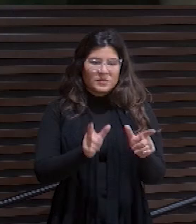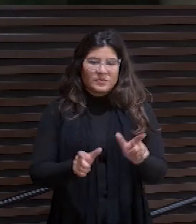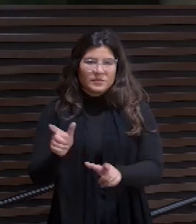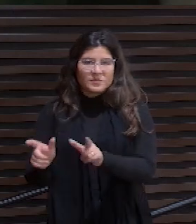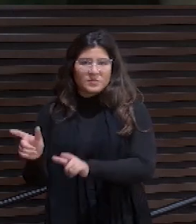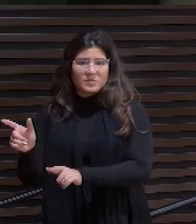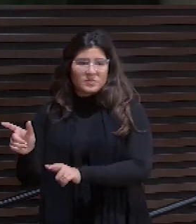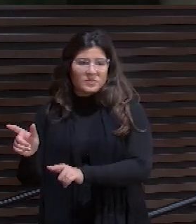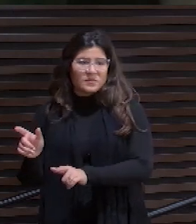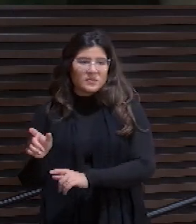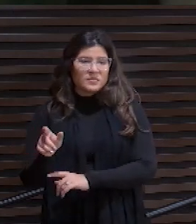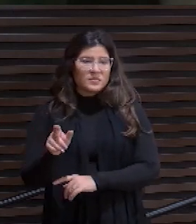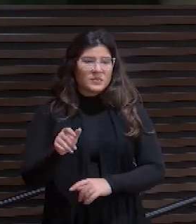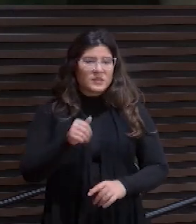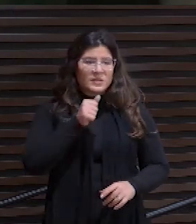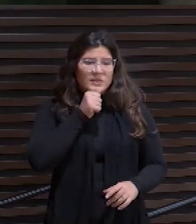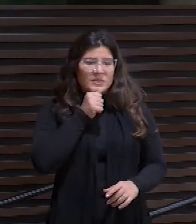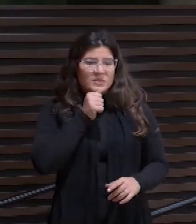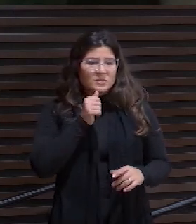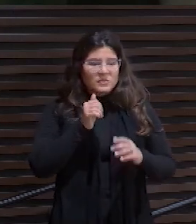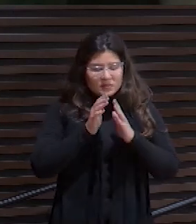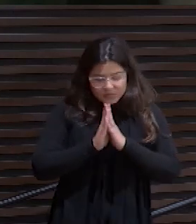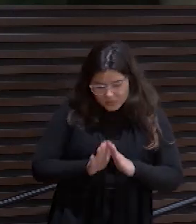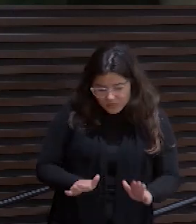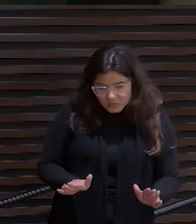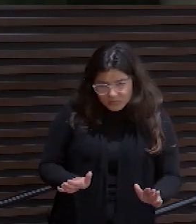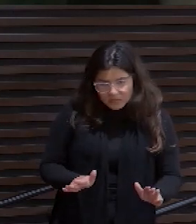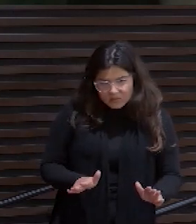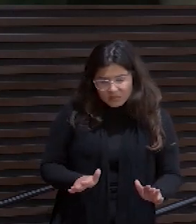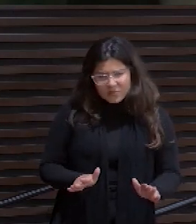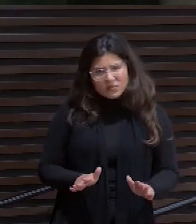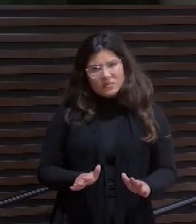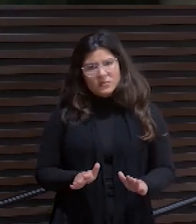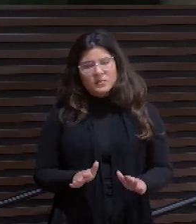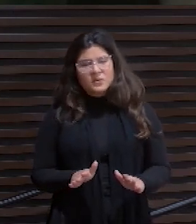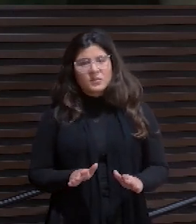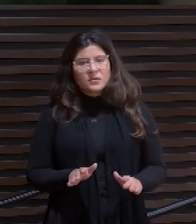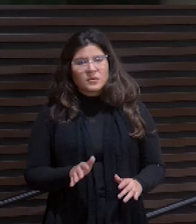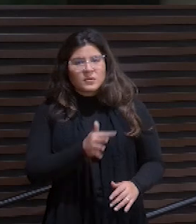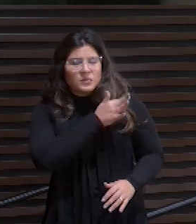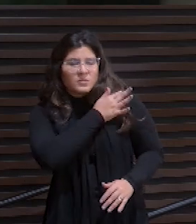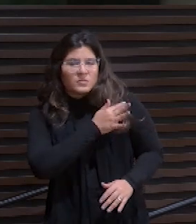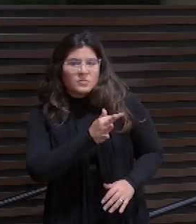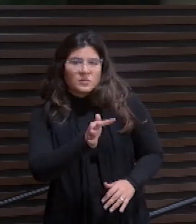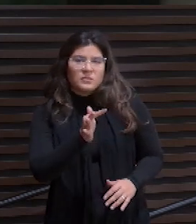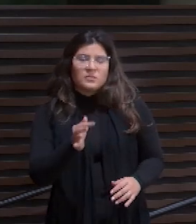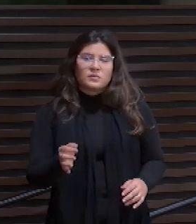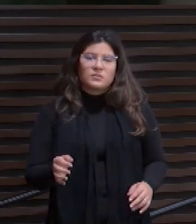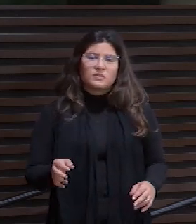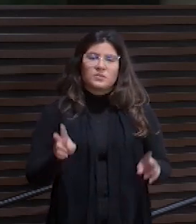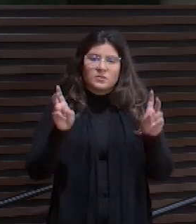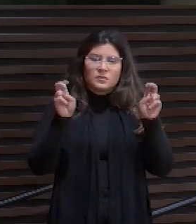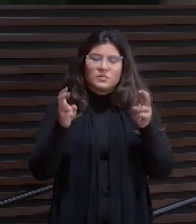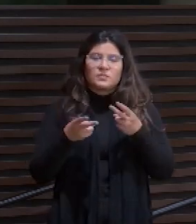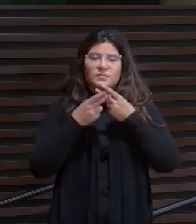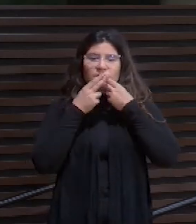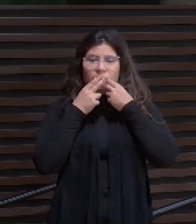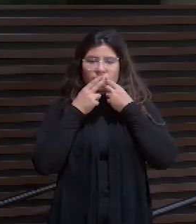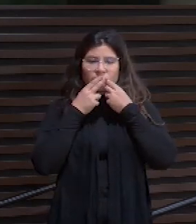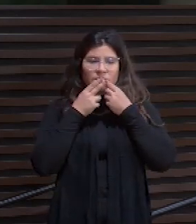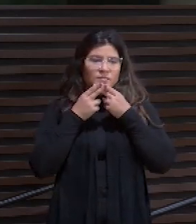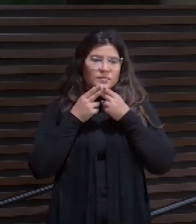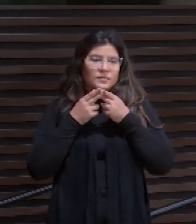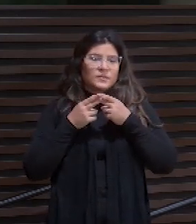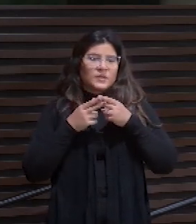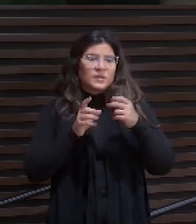Então nós vemos que essa imposição dos fariseus em relação ao jejum era uma imposição legalista. Quando